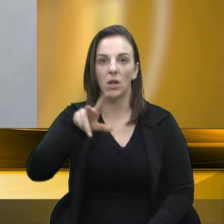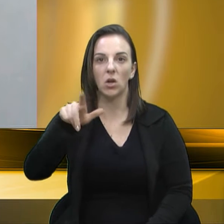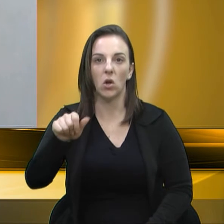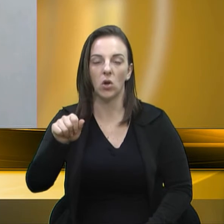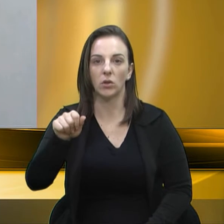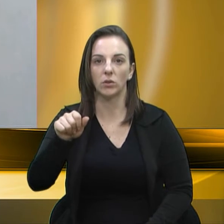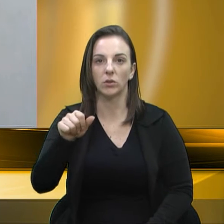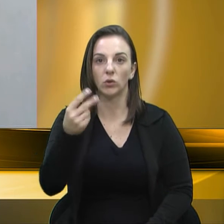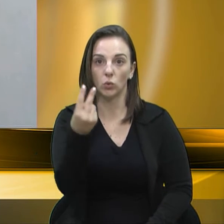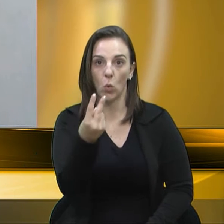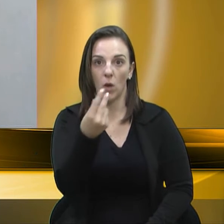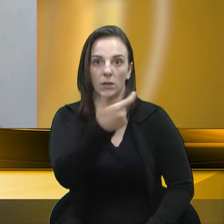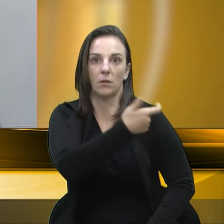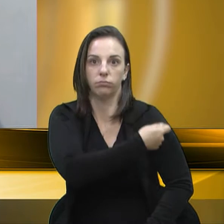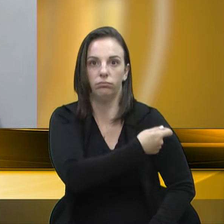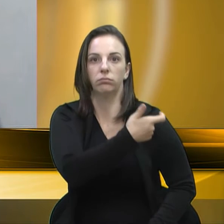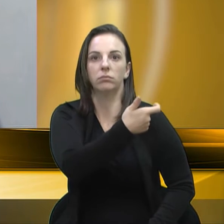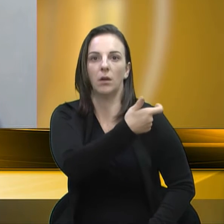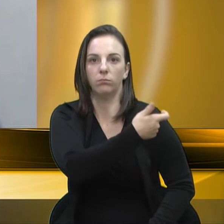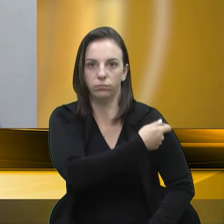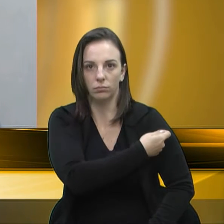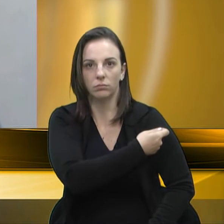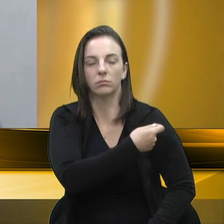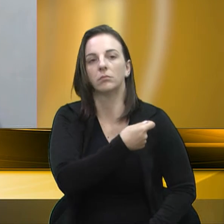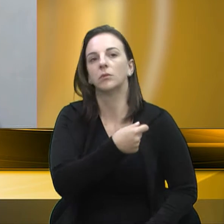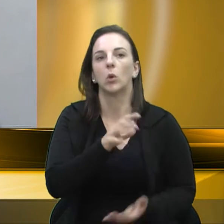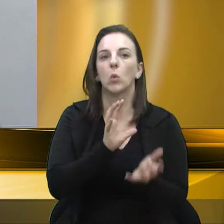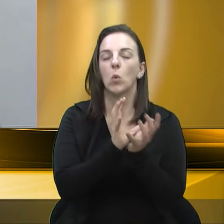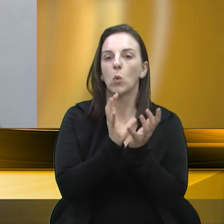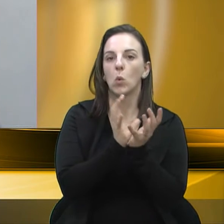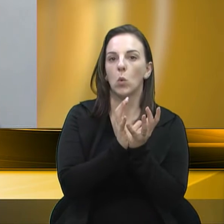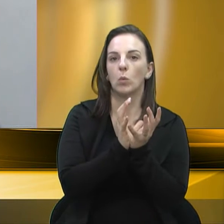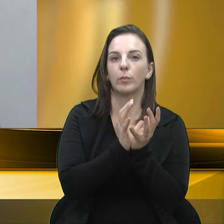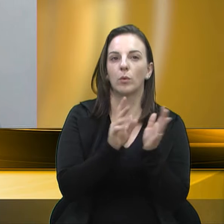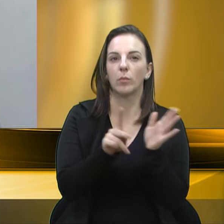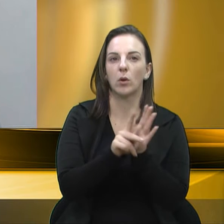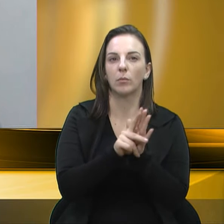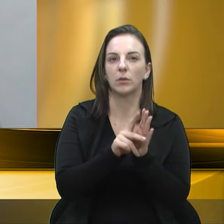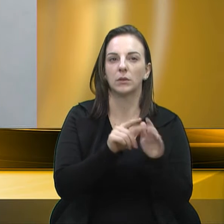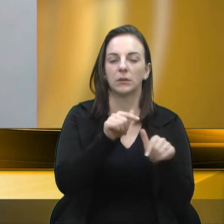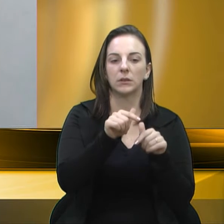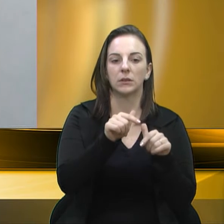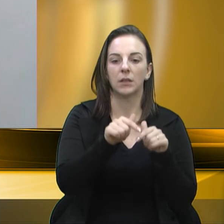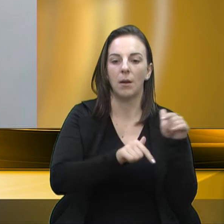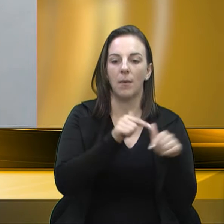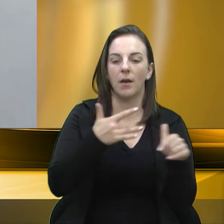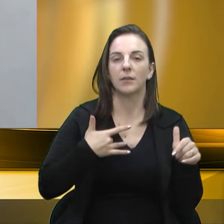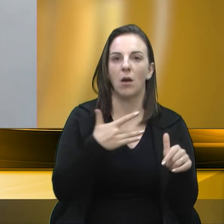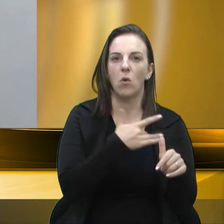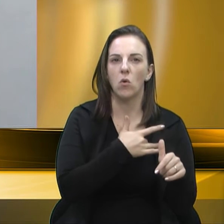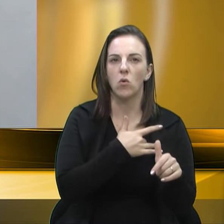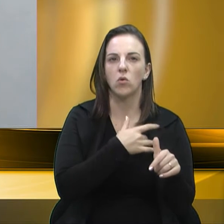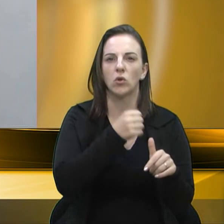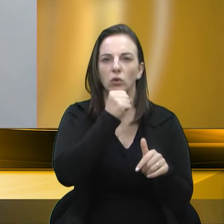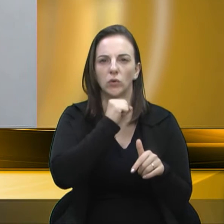prioritário, que são os trabalhadores da saúde, idosos com mais de 60 anos, trabalhadores da educação e as forças de segurança.